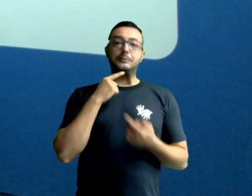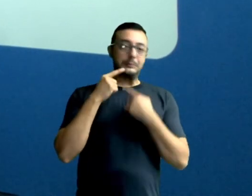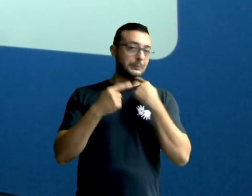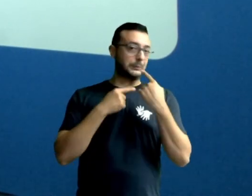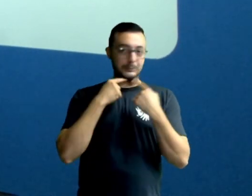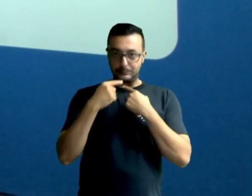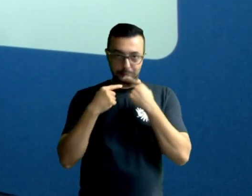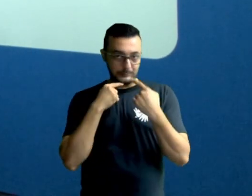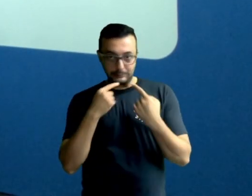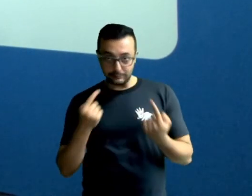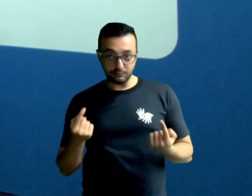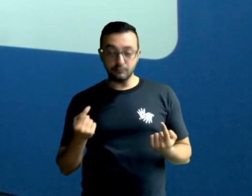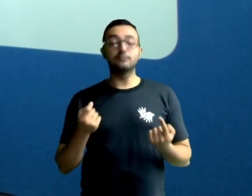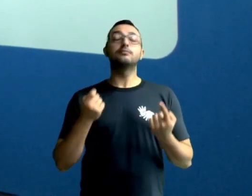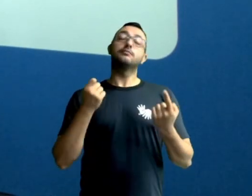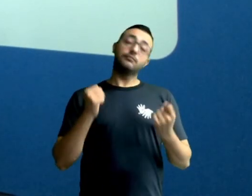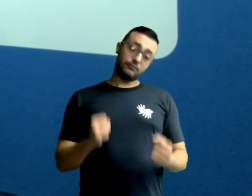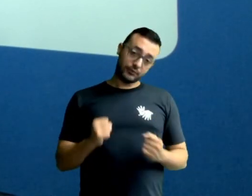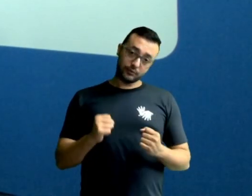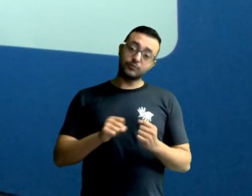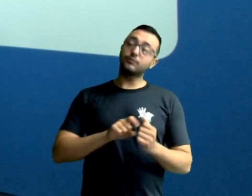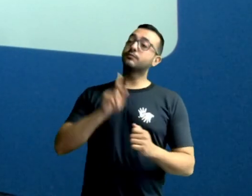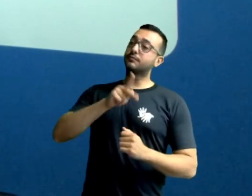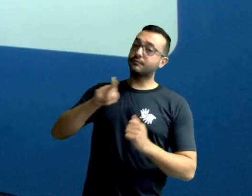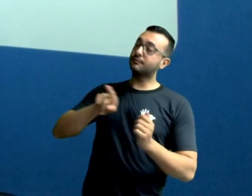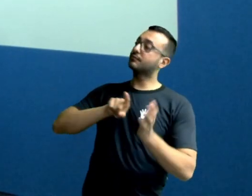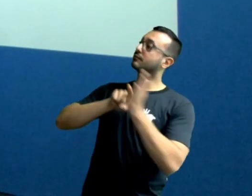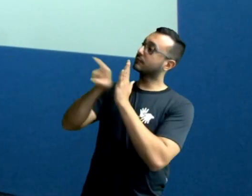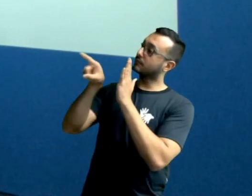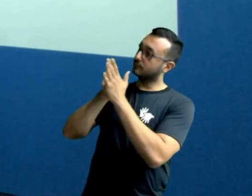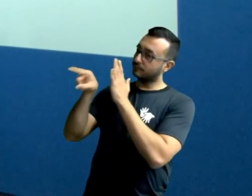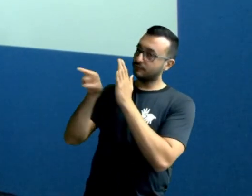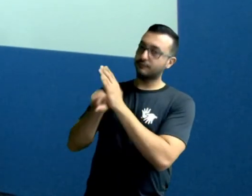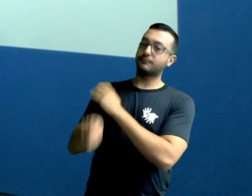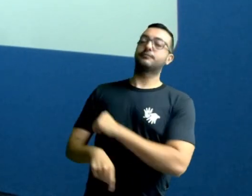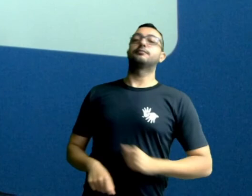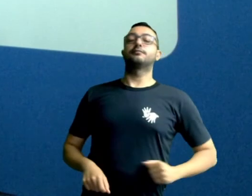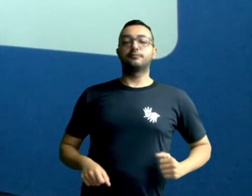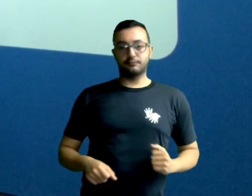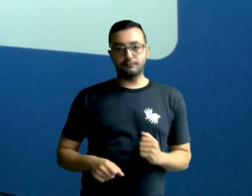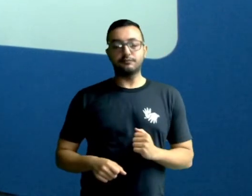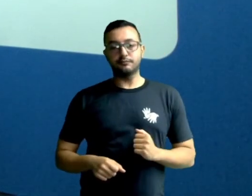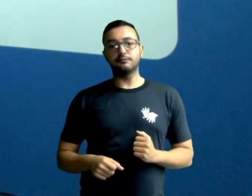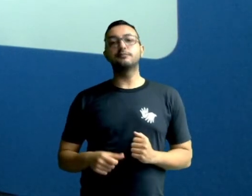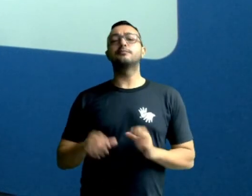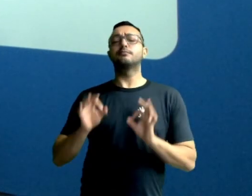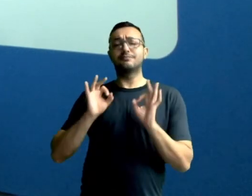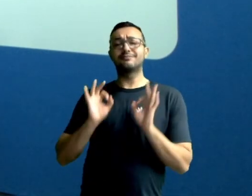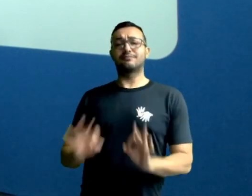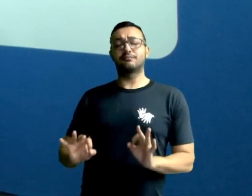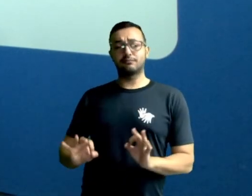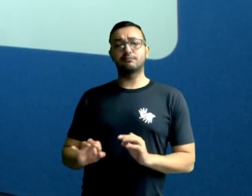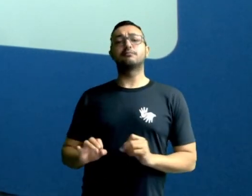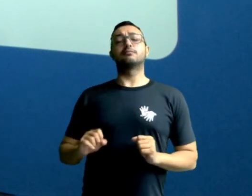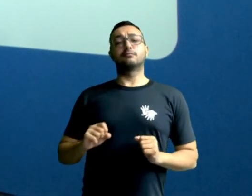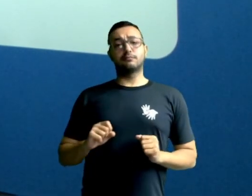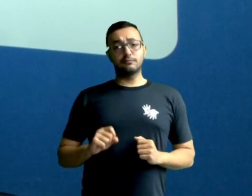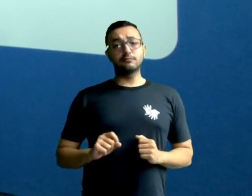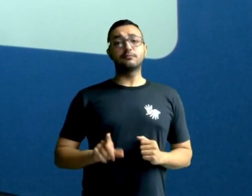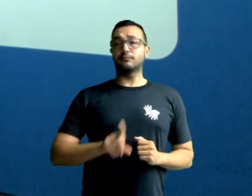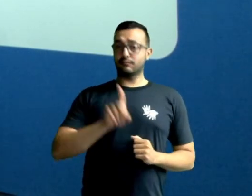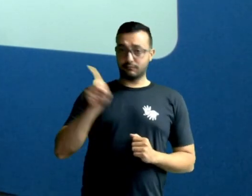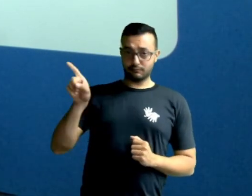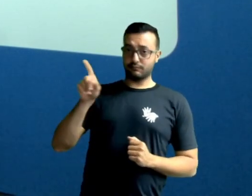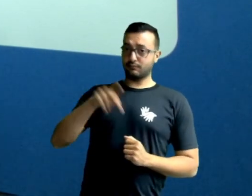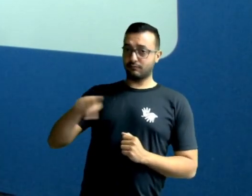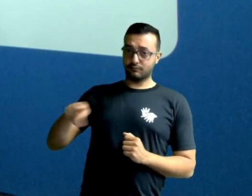nós tratamos nessa nossa aula, leve essa dúvida até o seu professor, até a sua professora, que eu tenho certeza, né, que